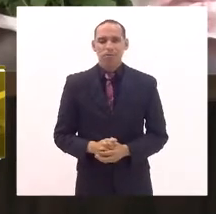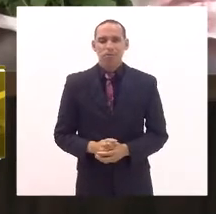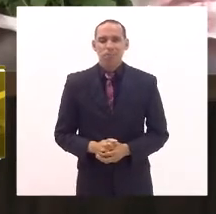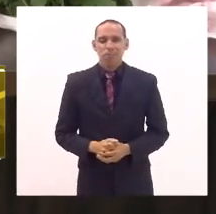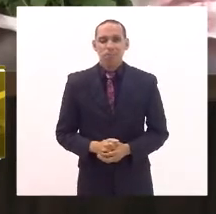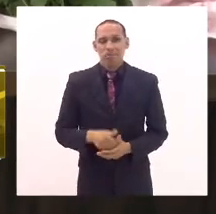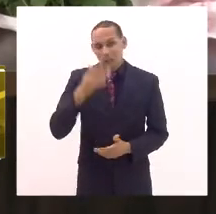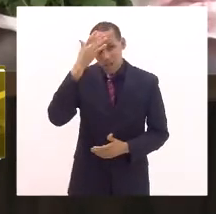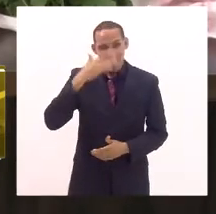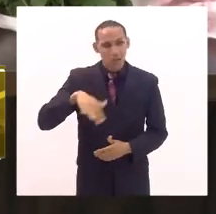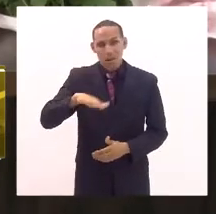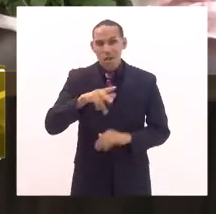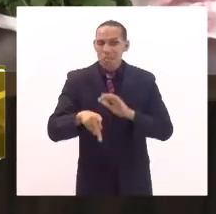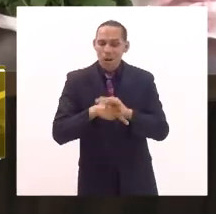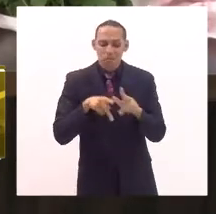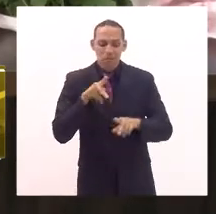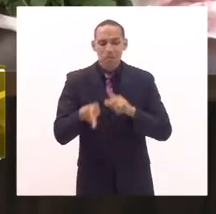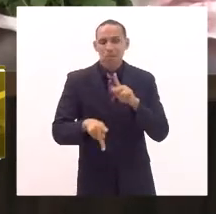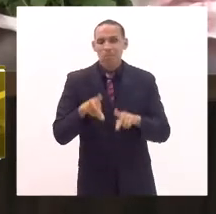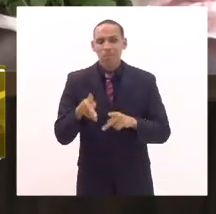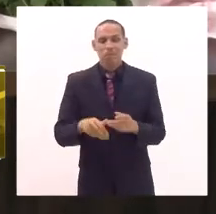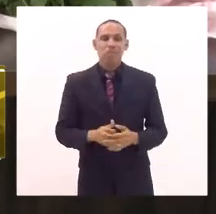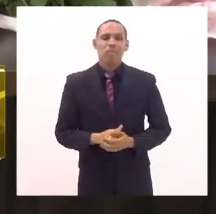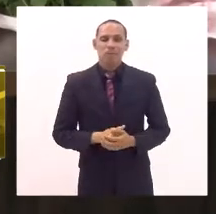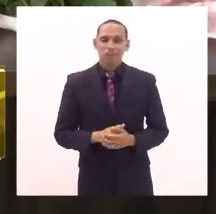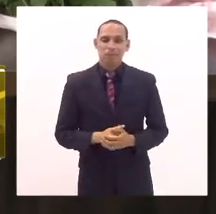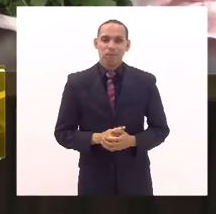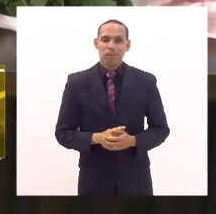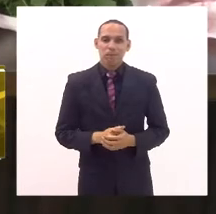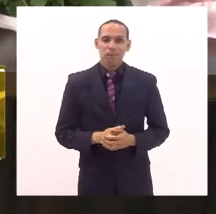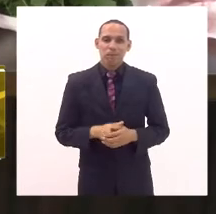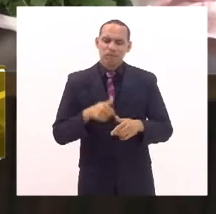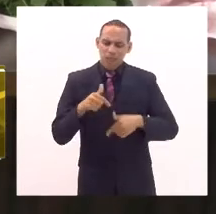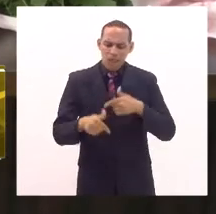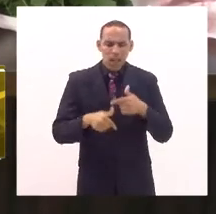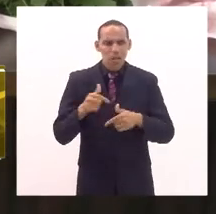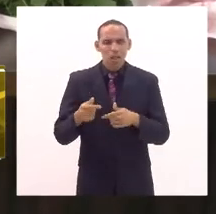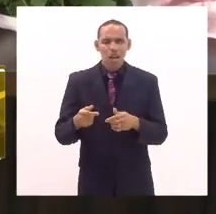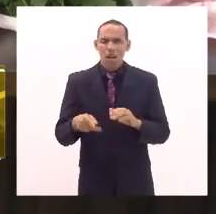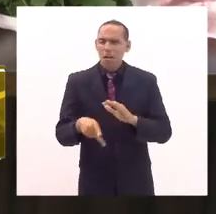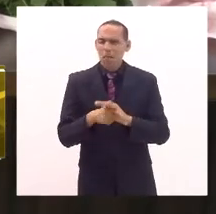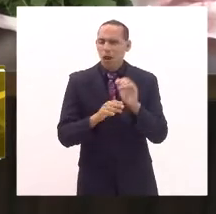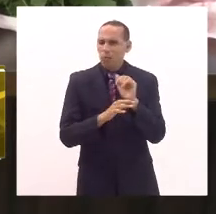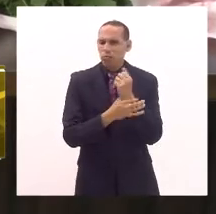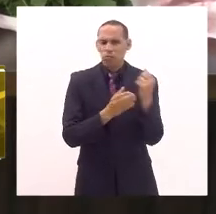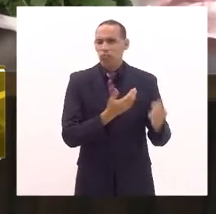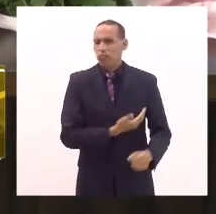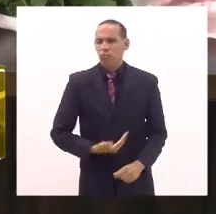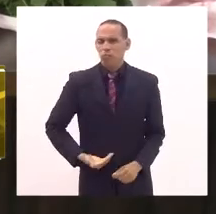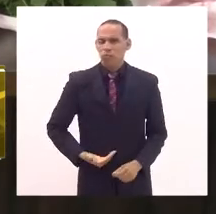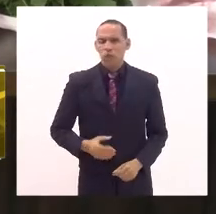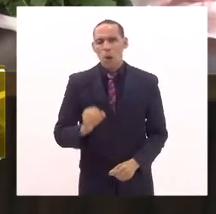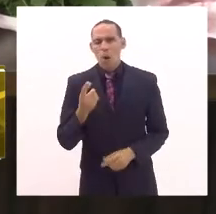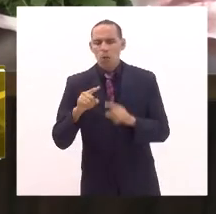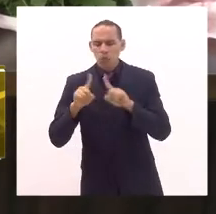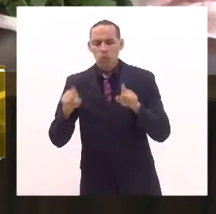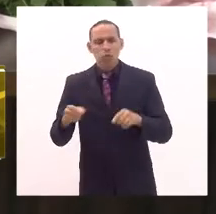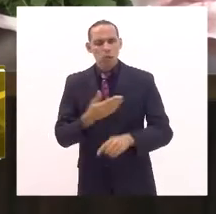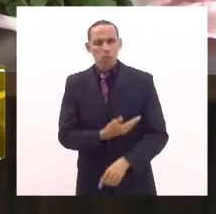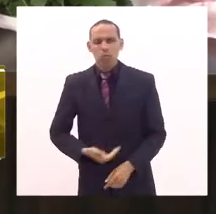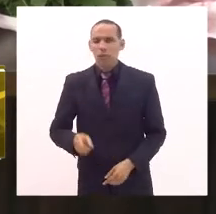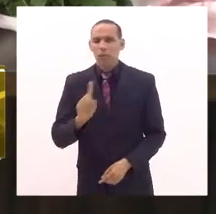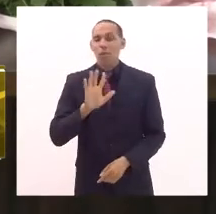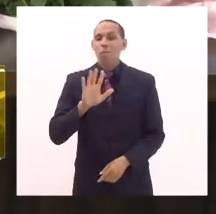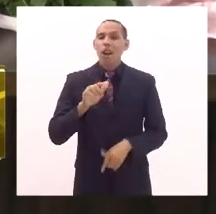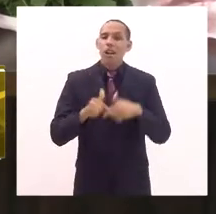da população, pessoas que têm não um trabalho voltado como segurança pública ou servidores, mas que